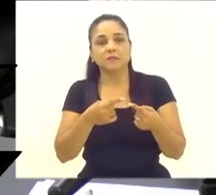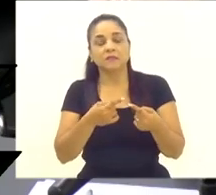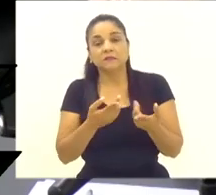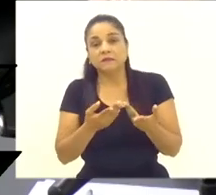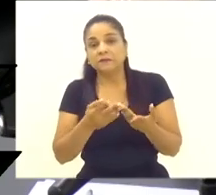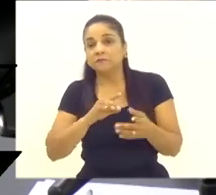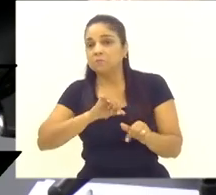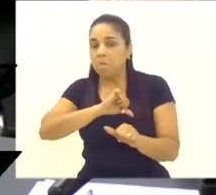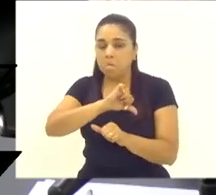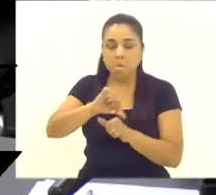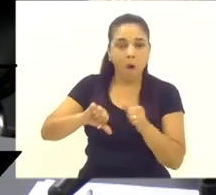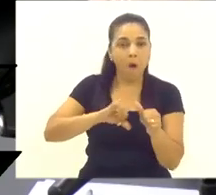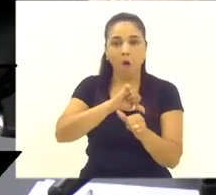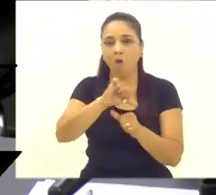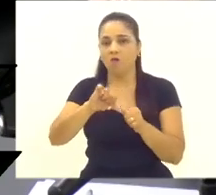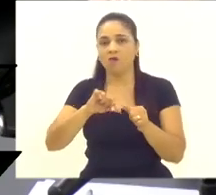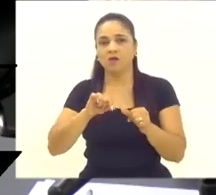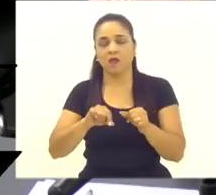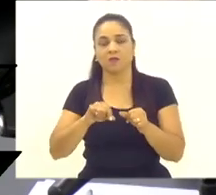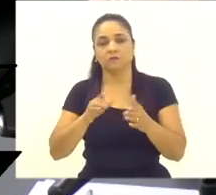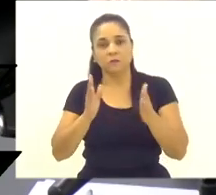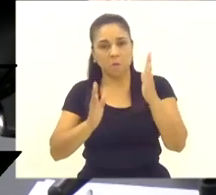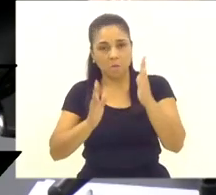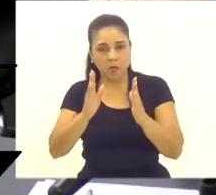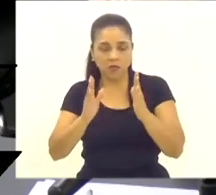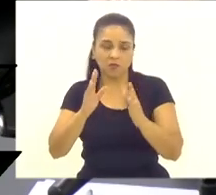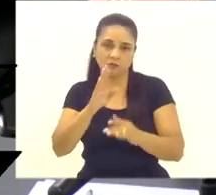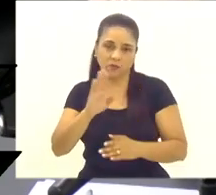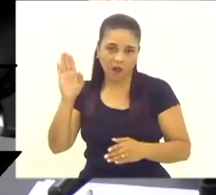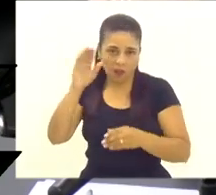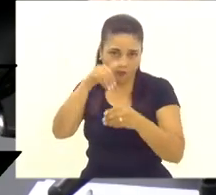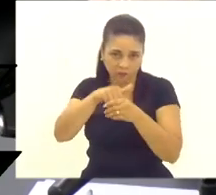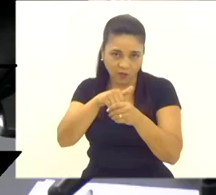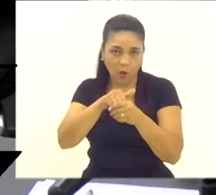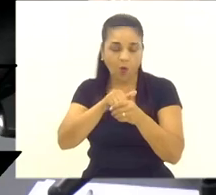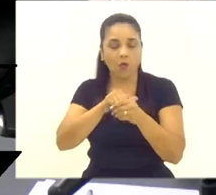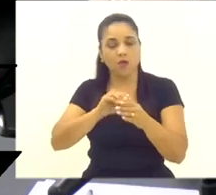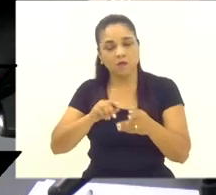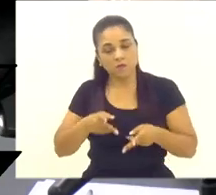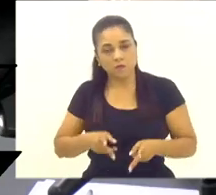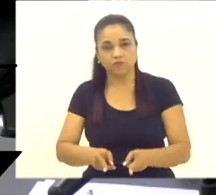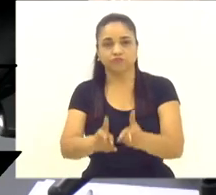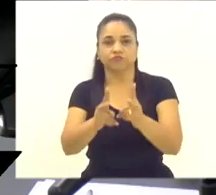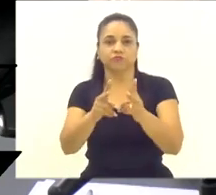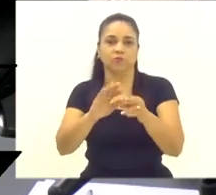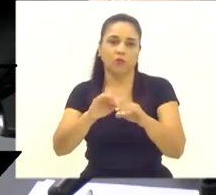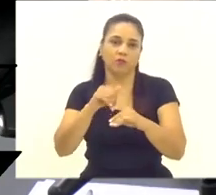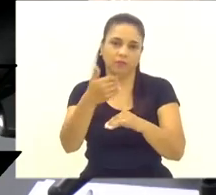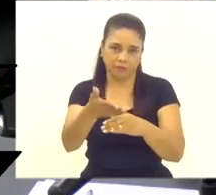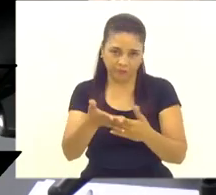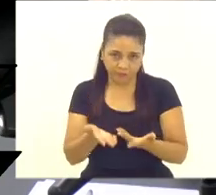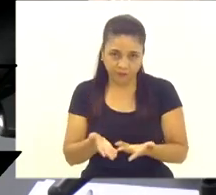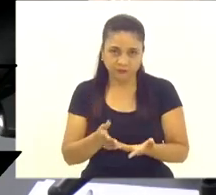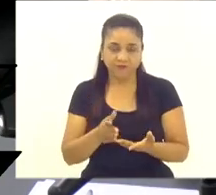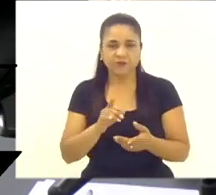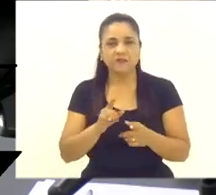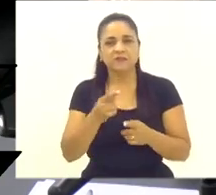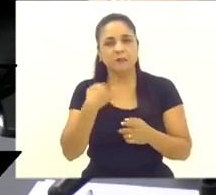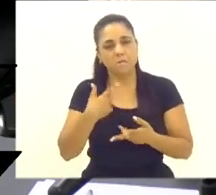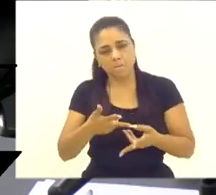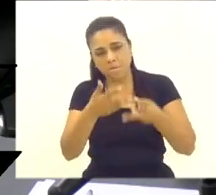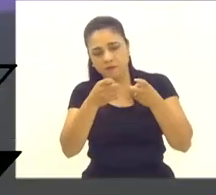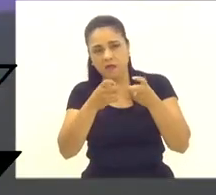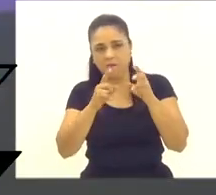não só nesse período eleitoral mas ele transcende mas a gente pode ver que você tem um aumento né aqueles dois